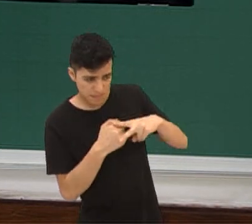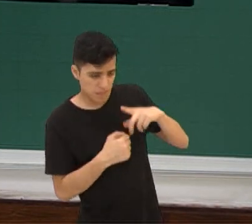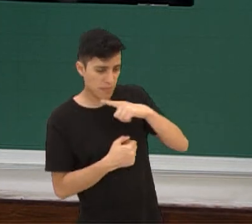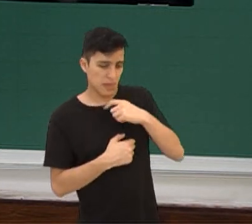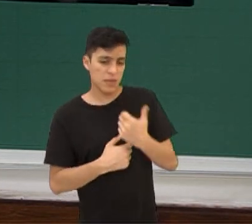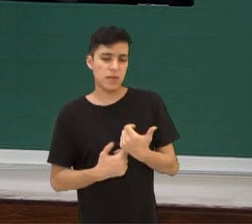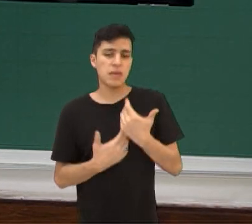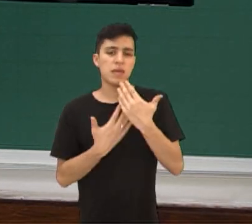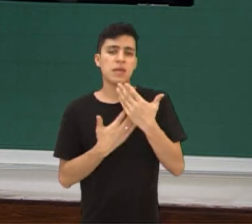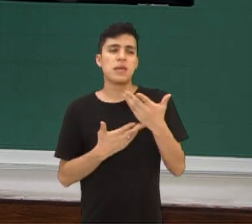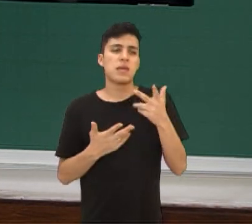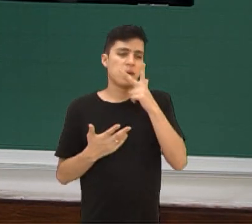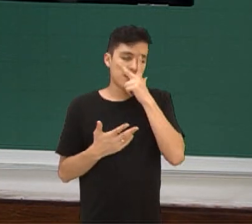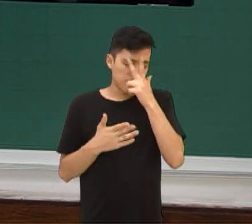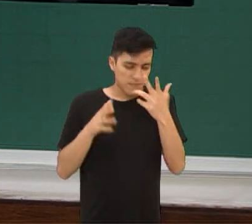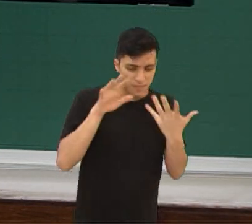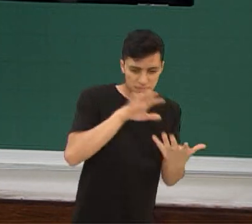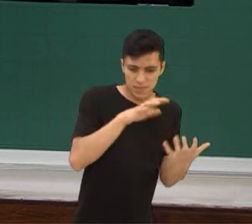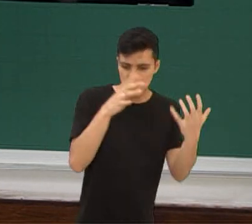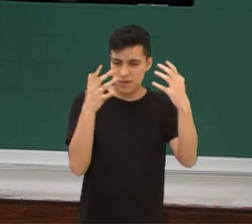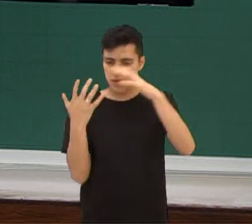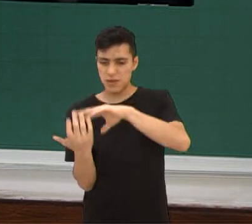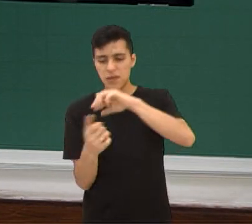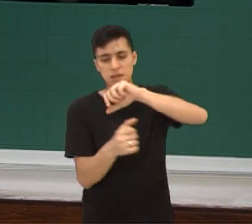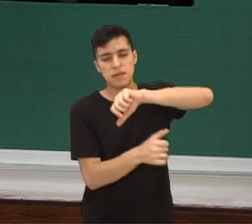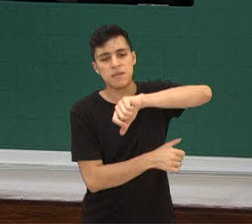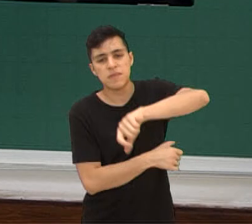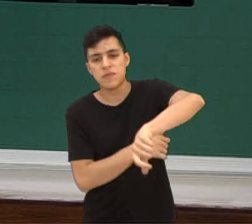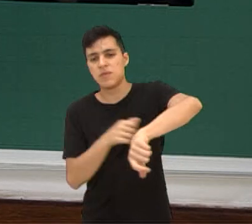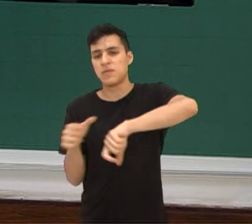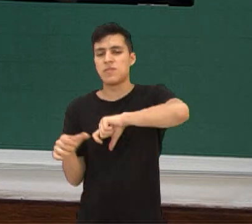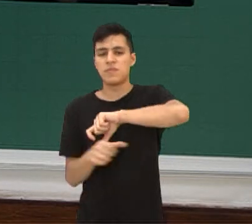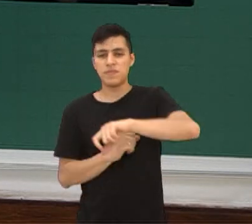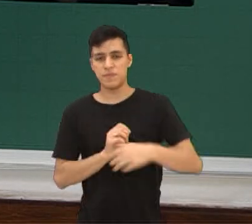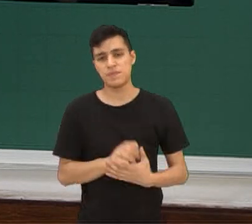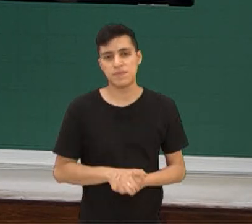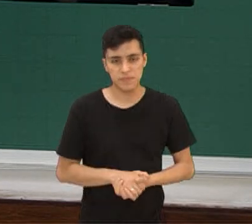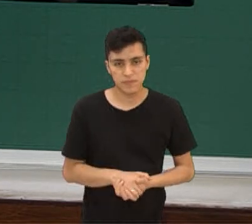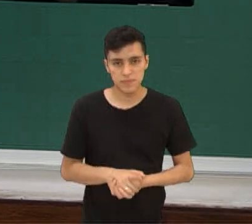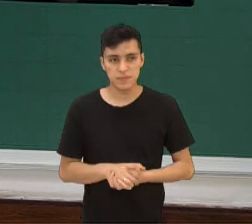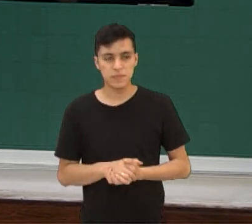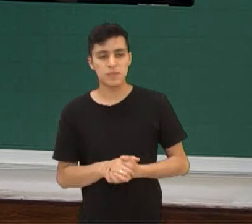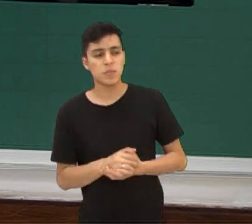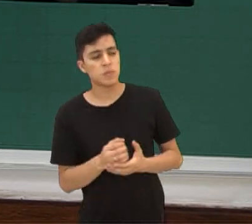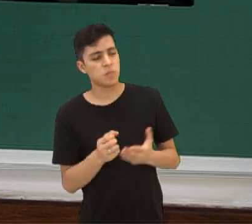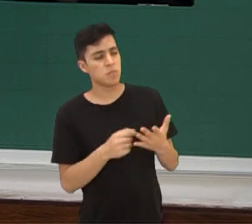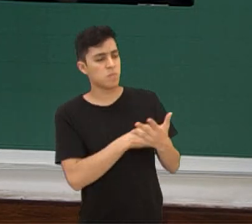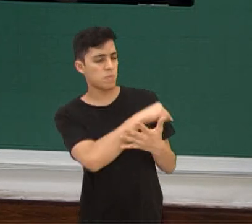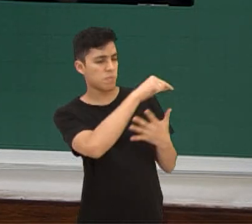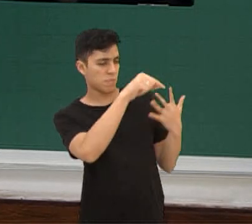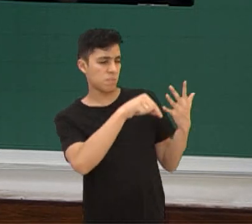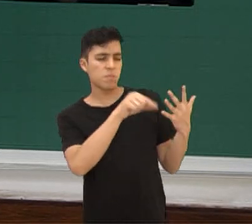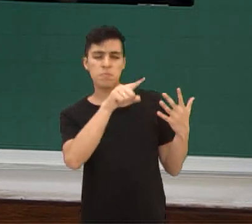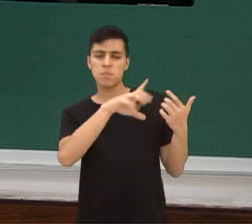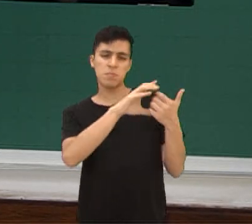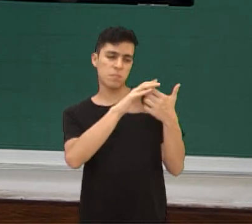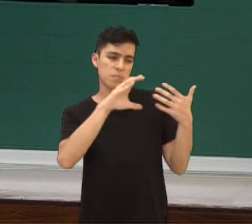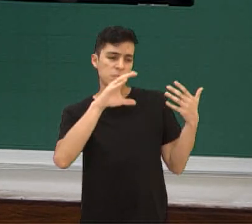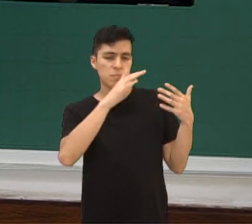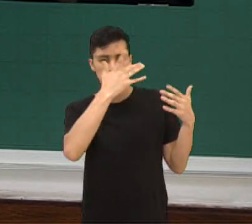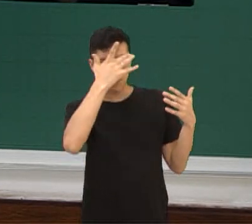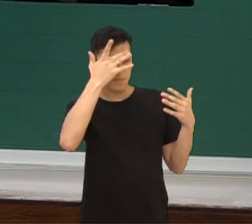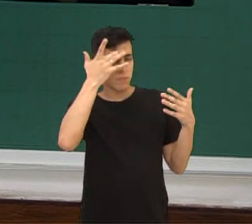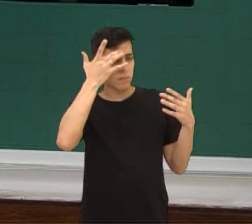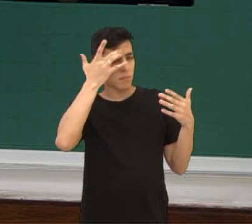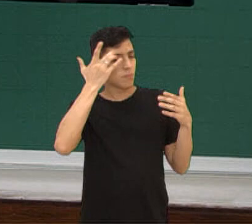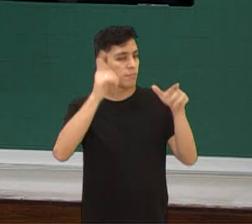expressam cambio ou transformação. Então, eles expressam mudança, transformação. Em alguns aspectos que caracterizam